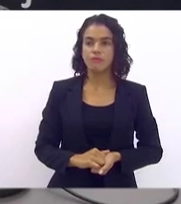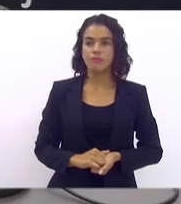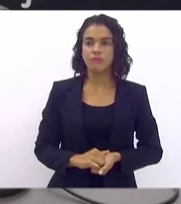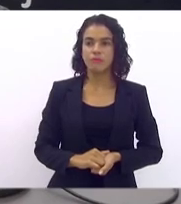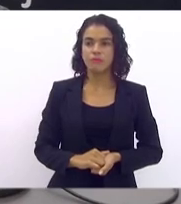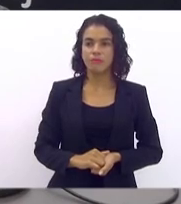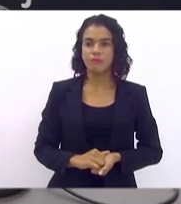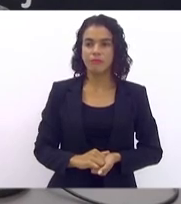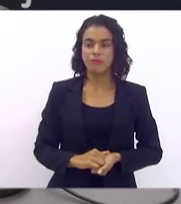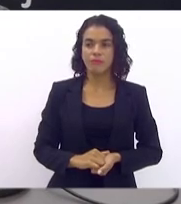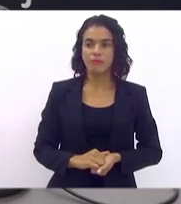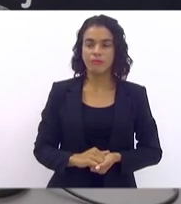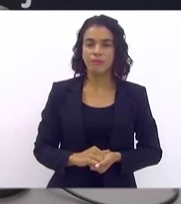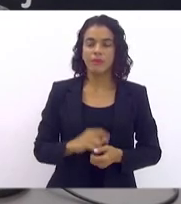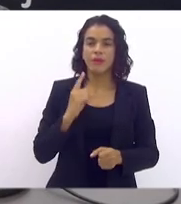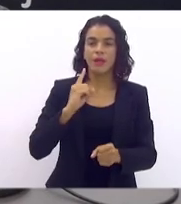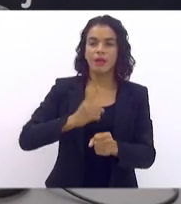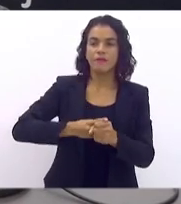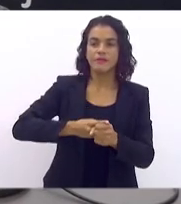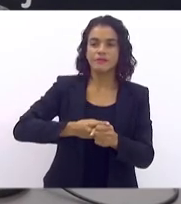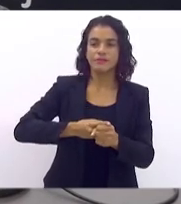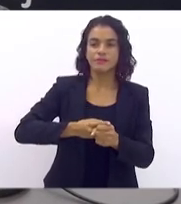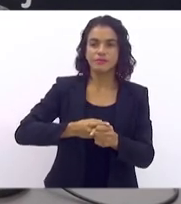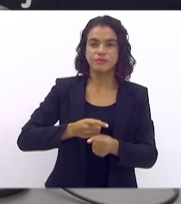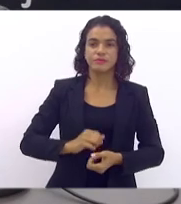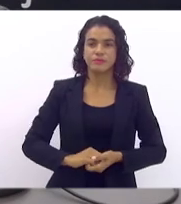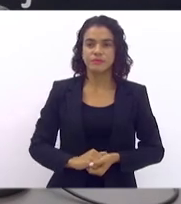Está fechado, deputado? O som está fechado.